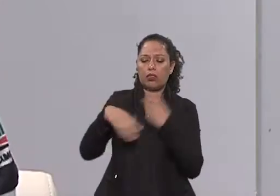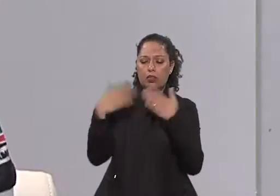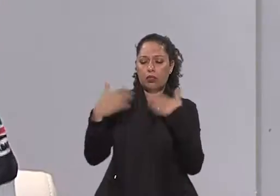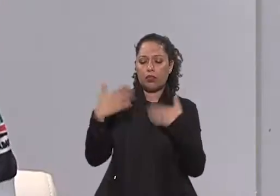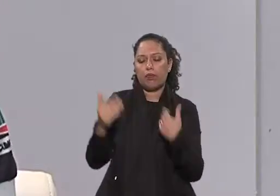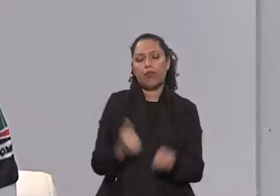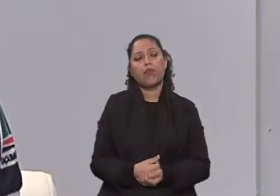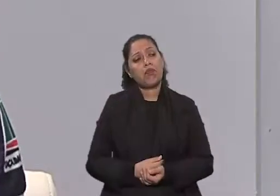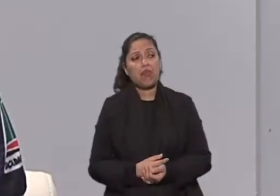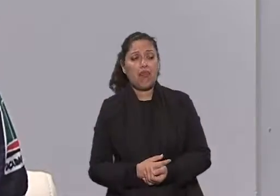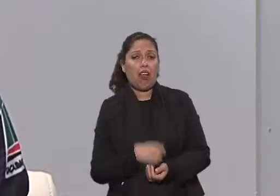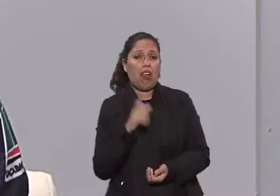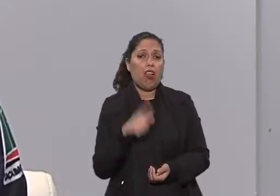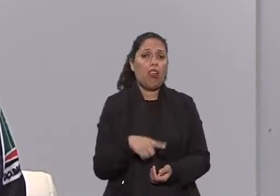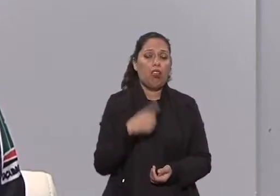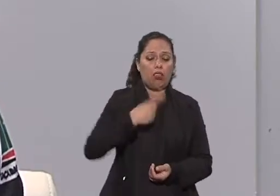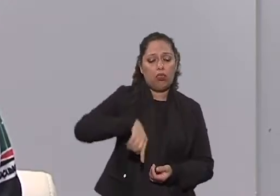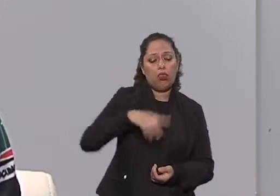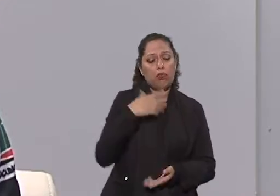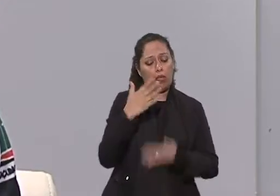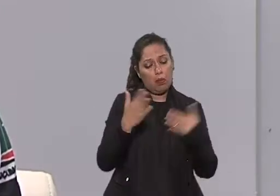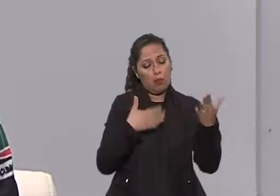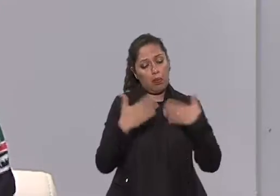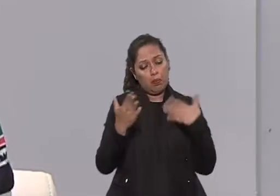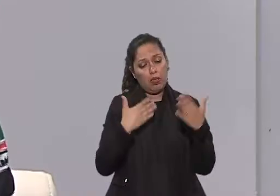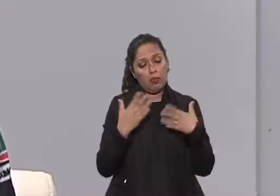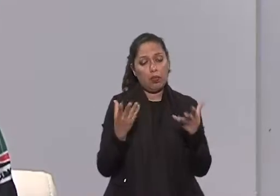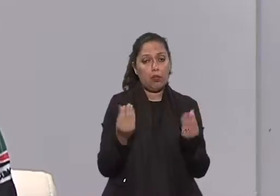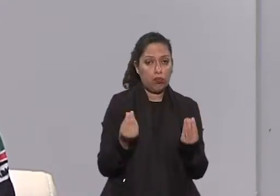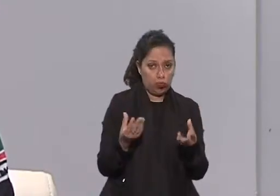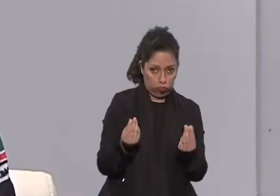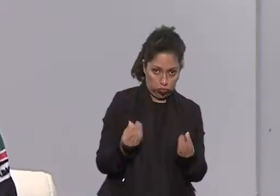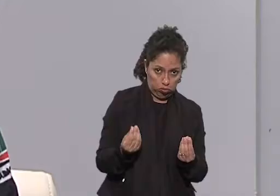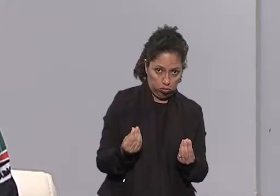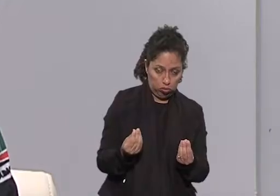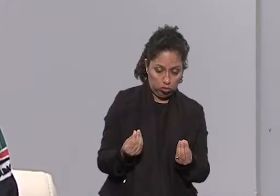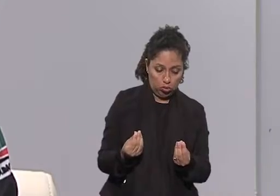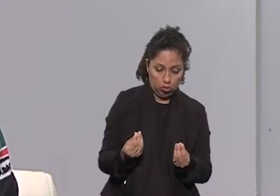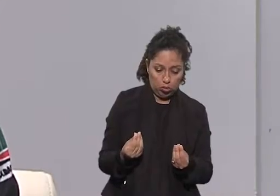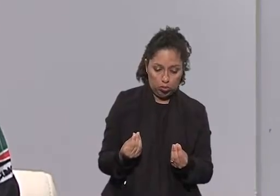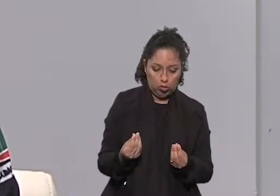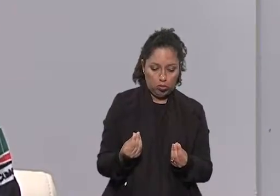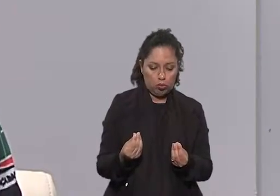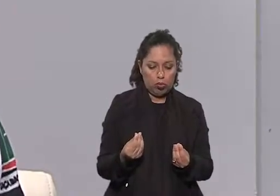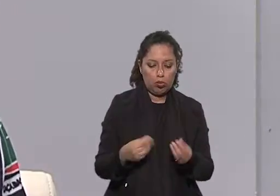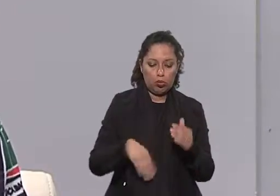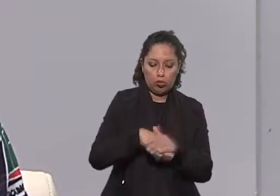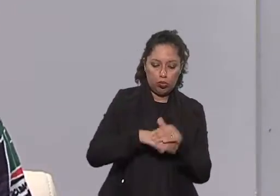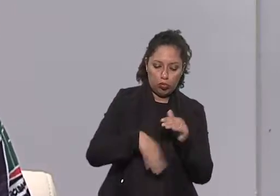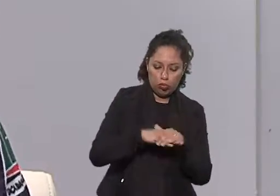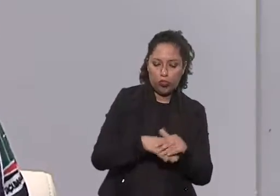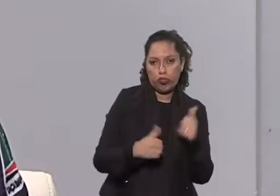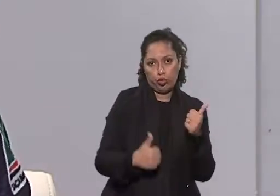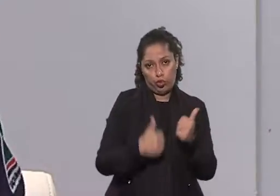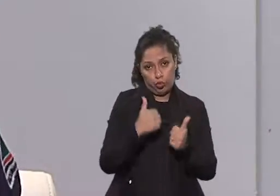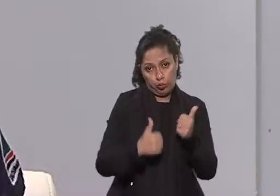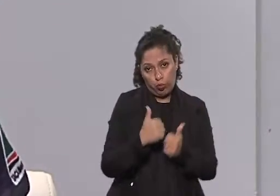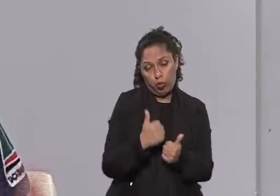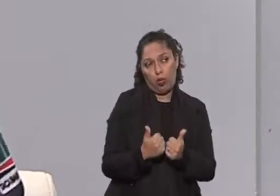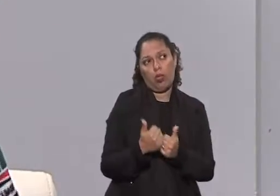vocês conversam entre si a gente começa a ter uma idéia a gente conversa muito sobre é a questão do futebol